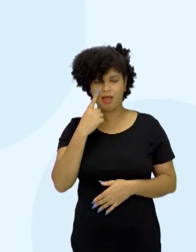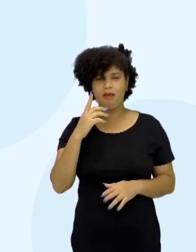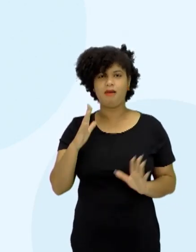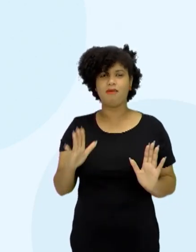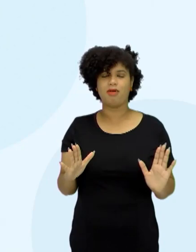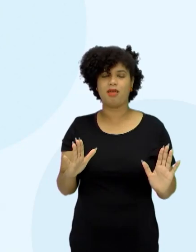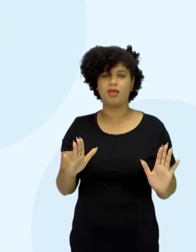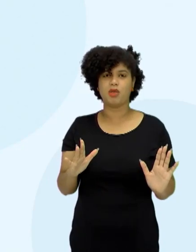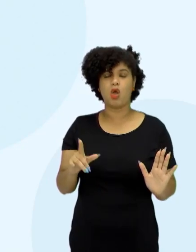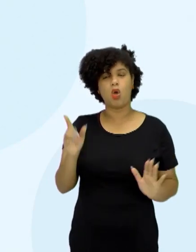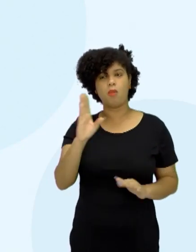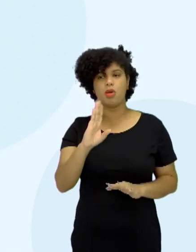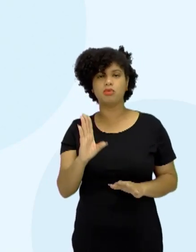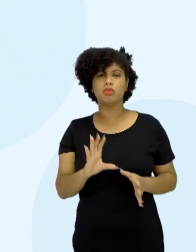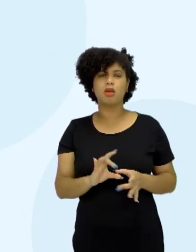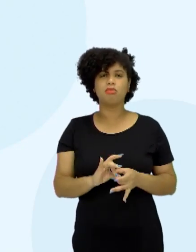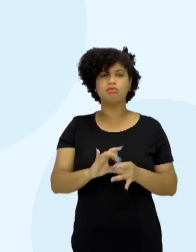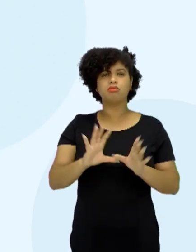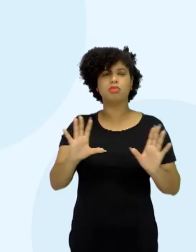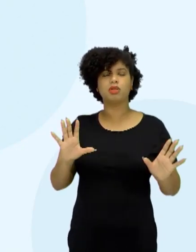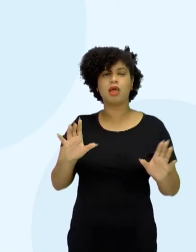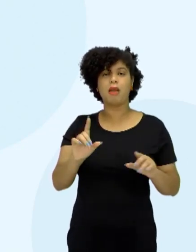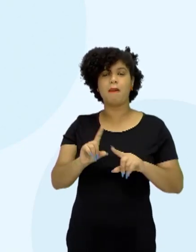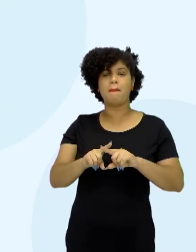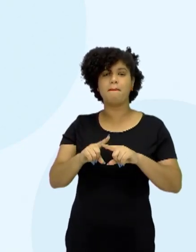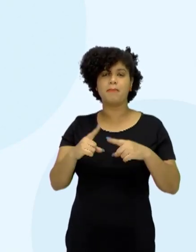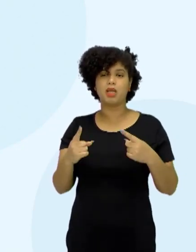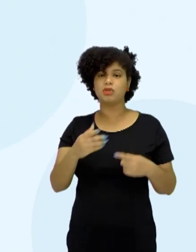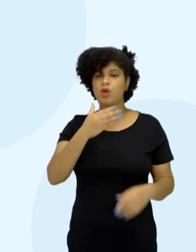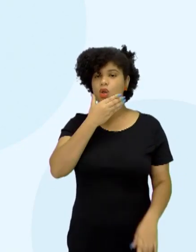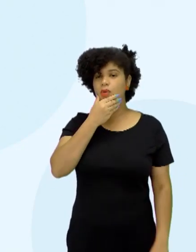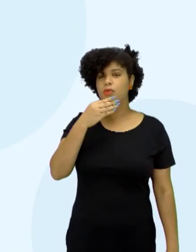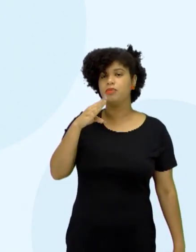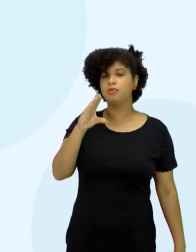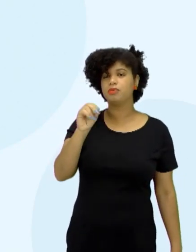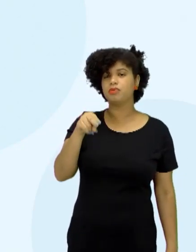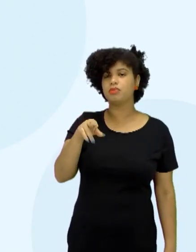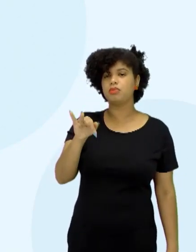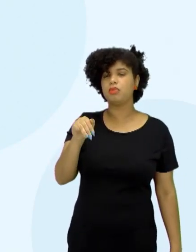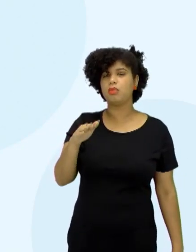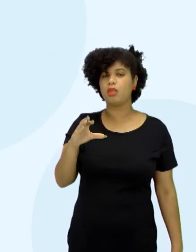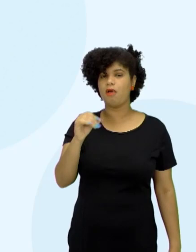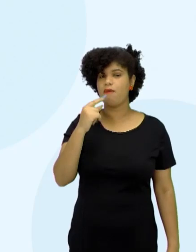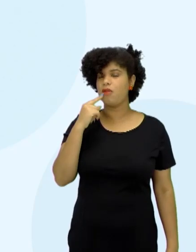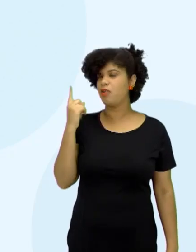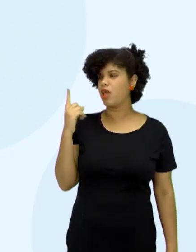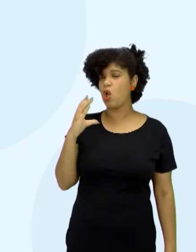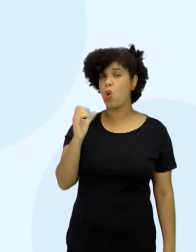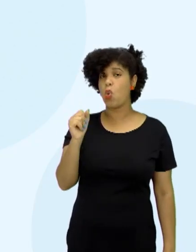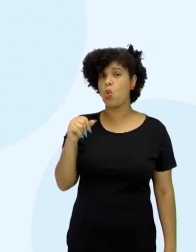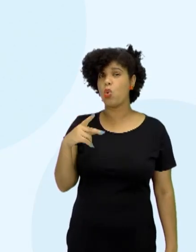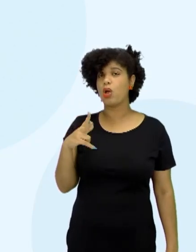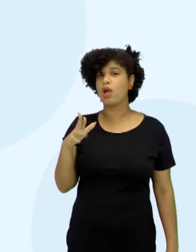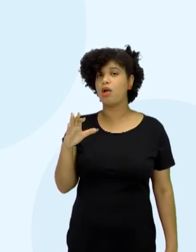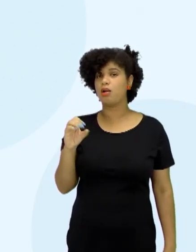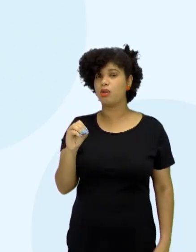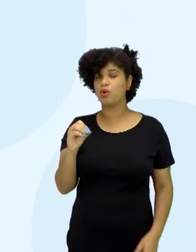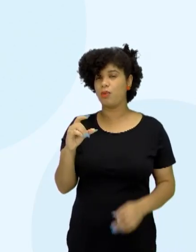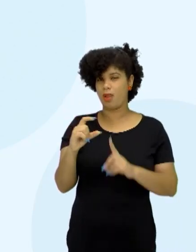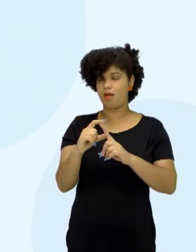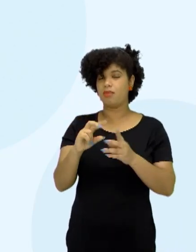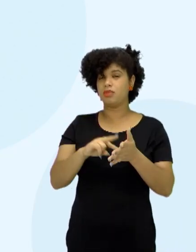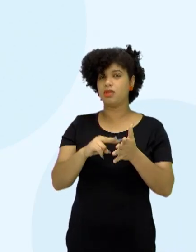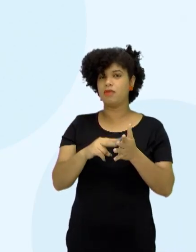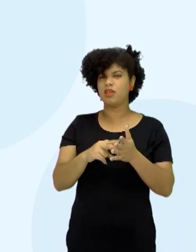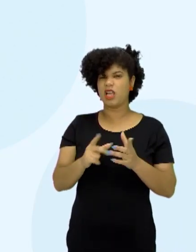José Bonifácio dizendo que a escravidão era um cancro, ou seja, um câncer, é uma coisa horrível. Se a gente